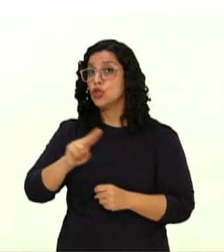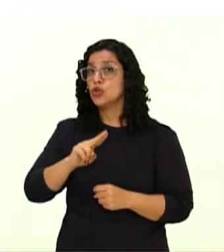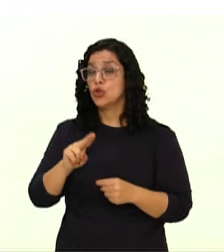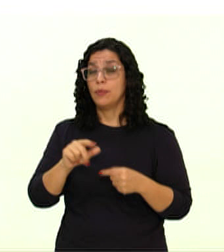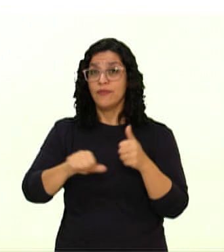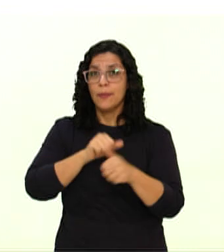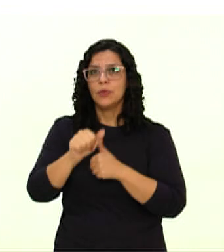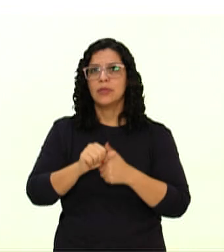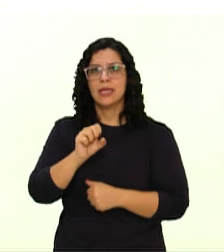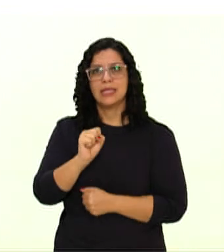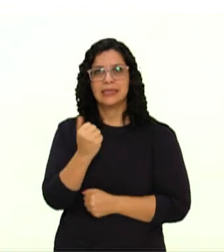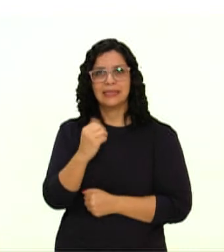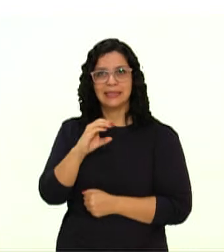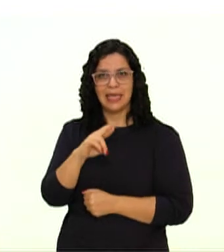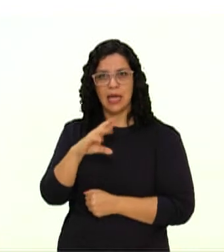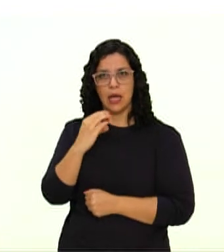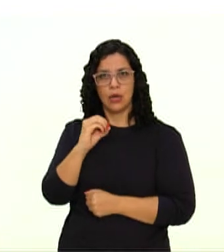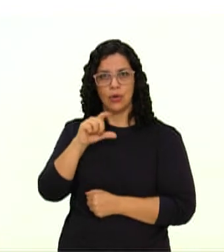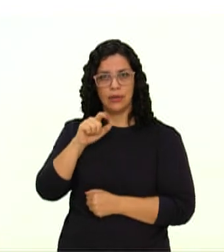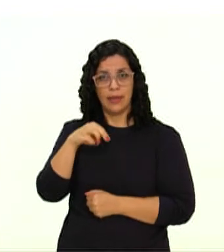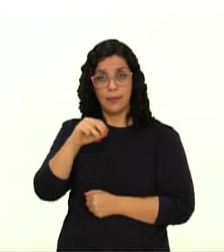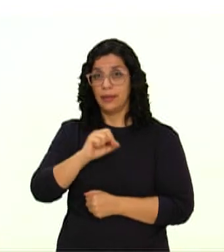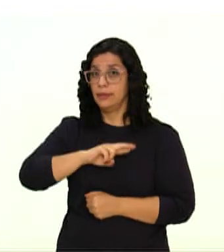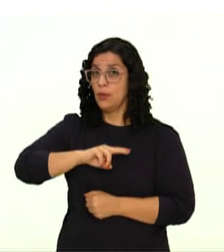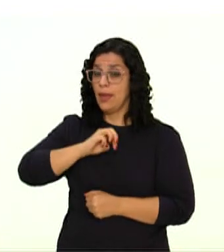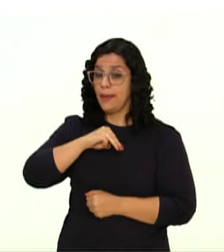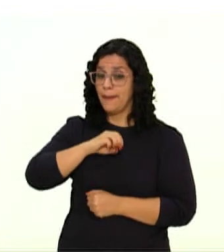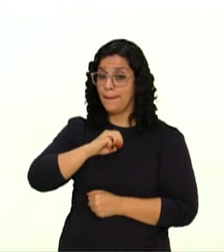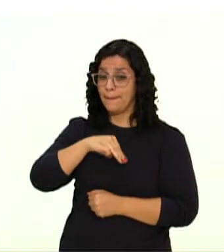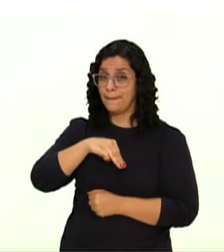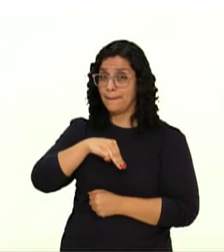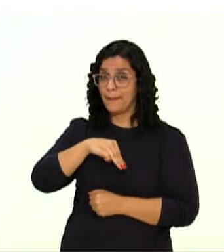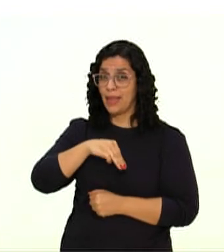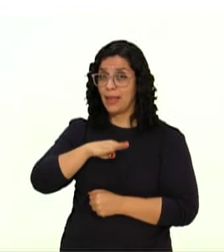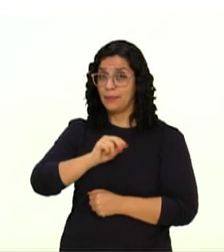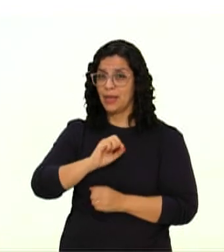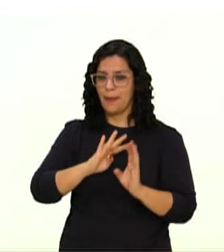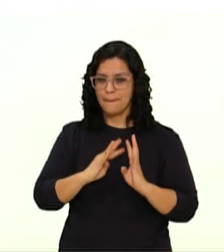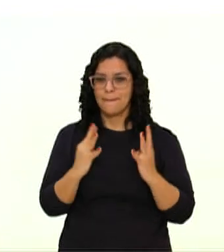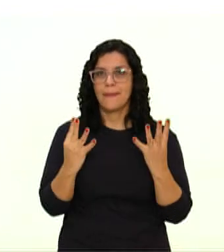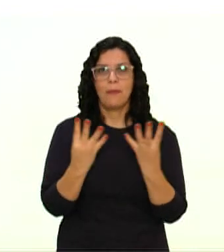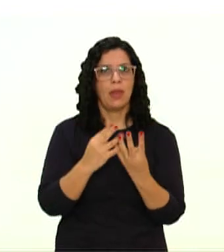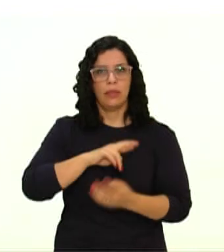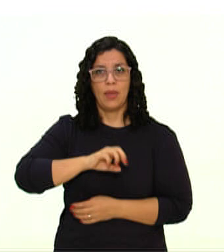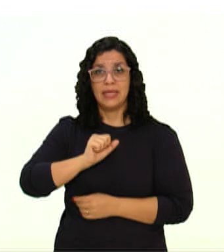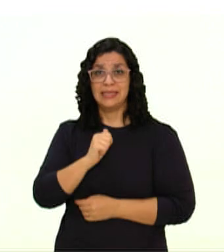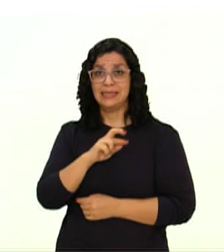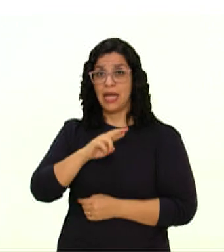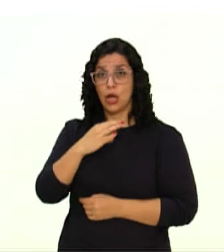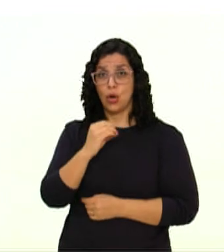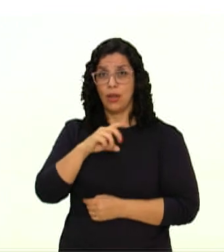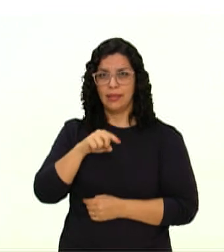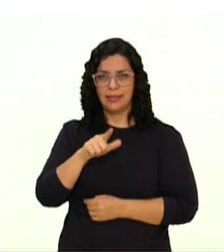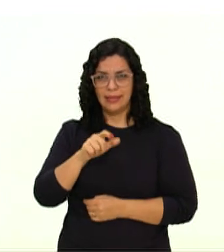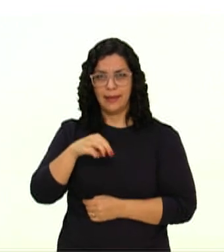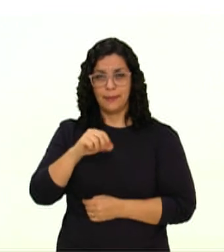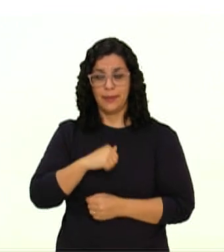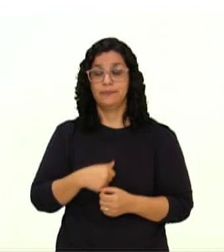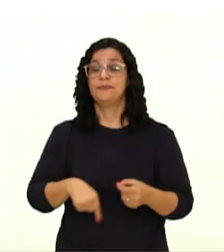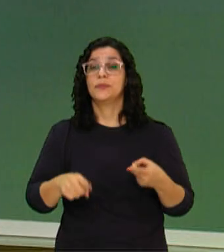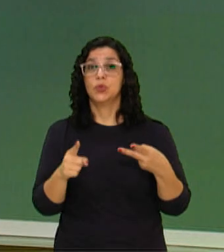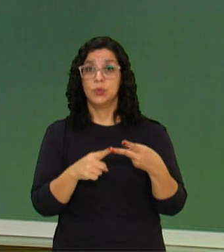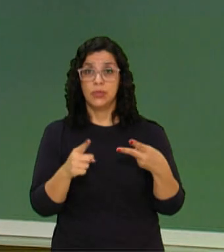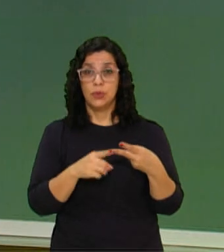sarcolema, tá? Então muda um pouquinho o nome, em vez de membrana plasmática, a gente vai chamar de sarcolema. O citosol, ou seja, ali a